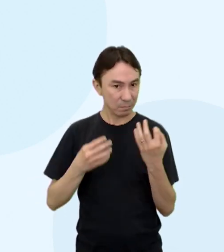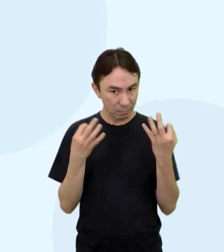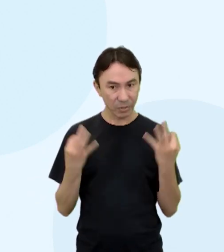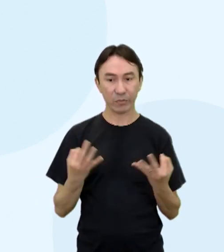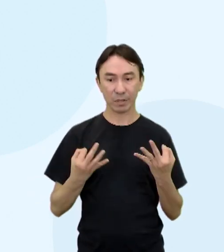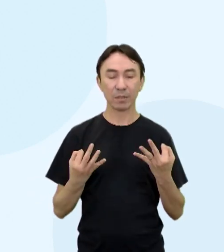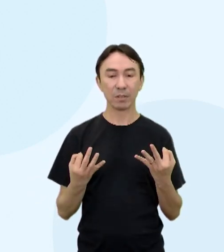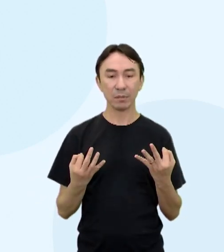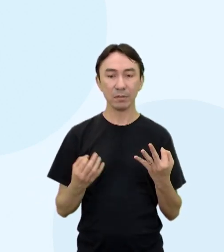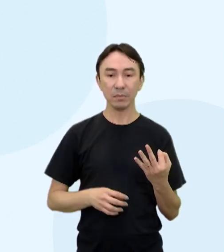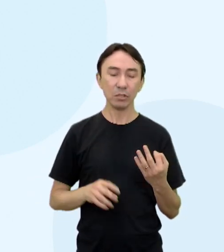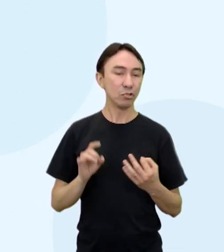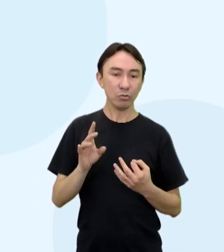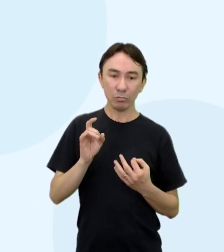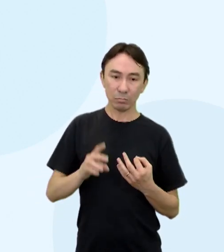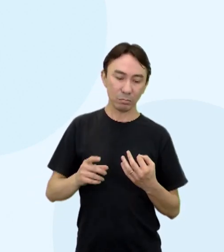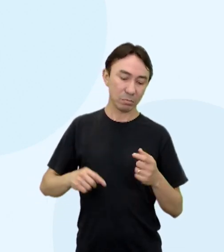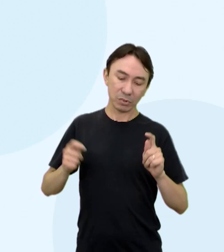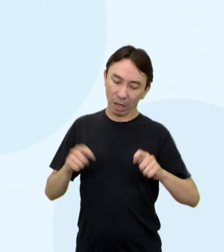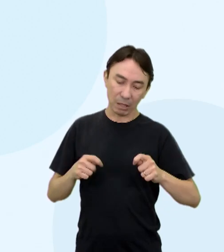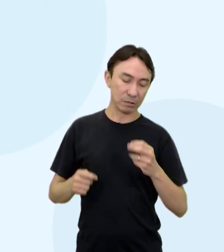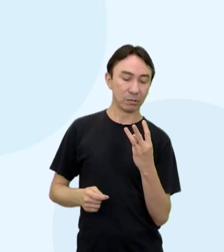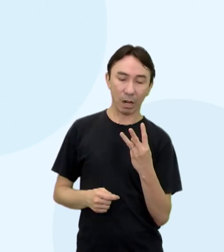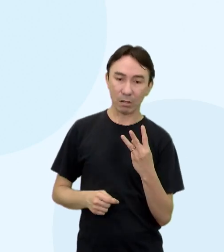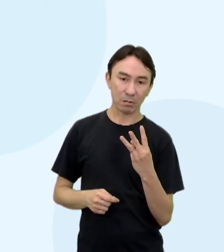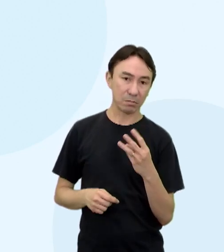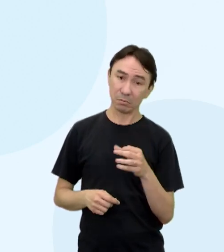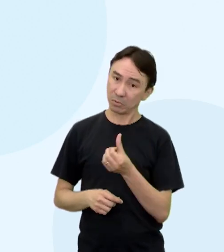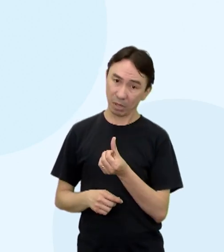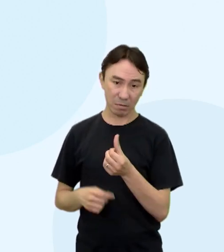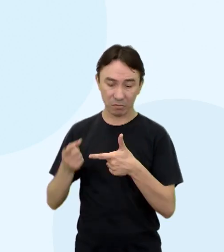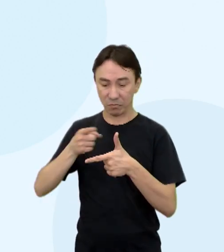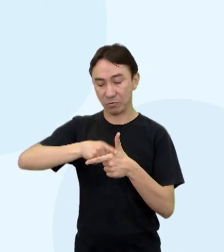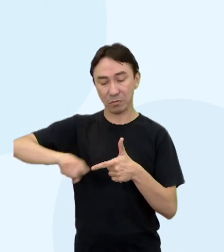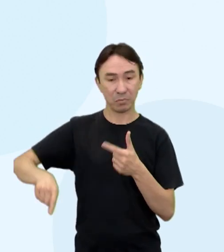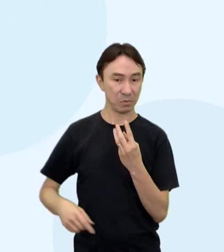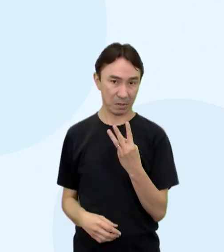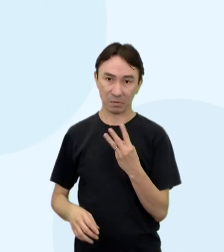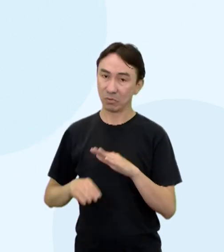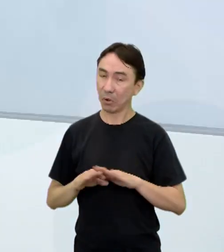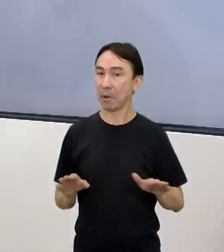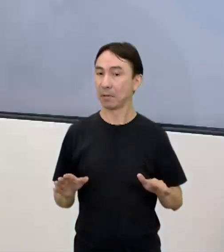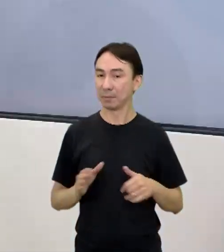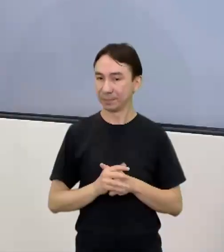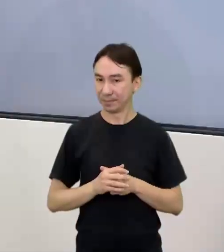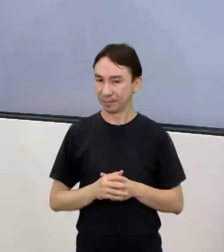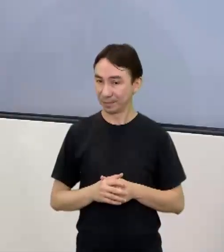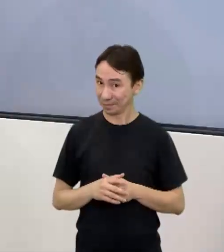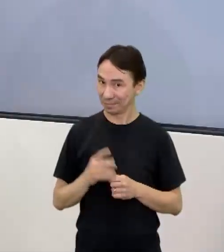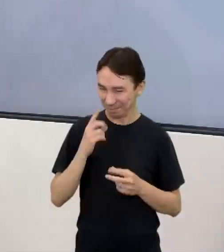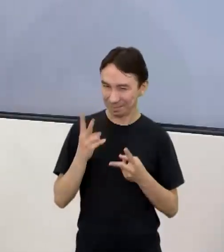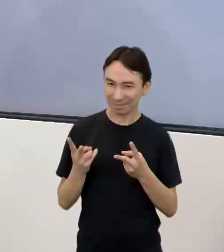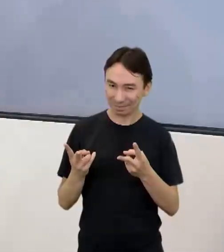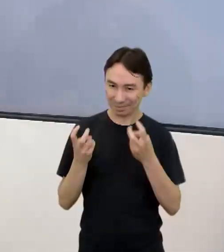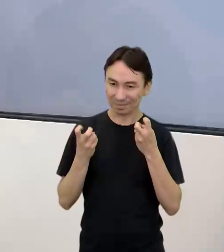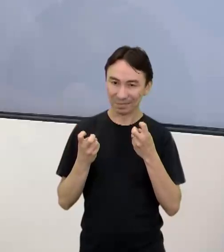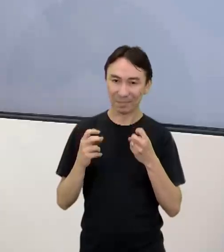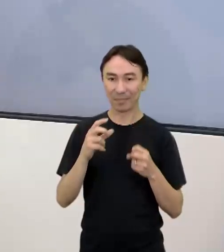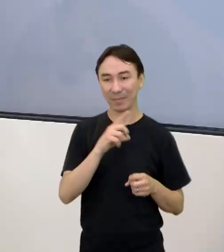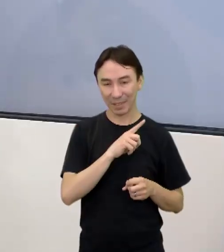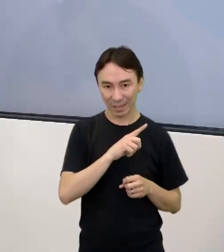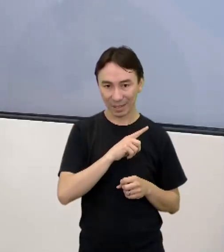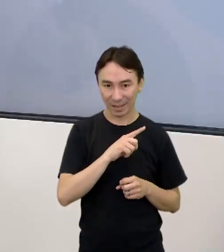dividir o 3 e o 6 por 3, né? Muito bem. Gente, perceba que, a meu favor, eu tenho